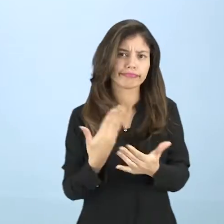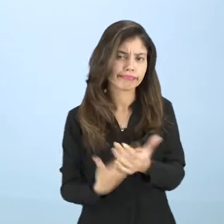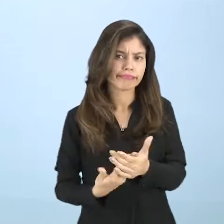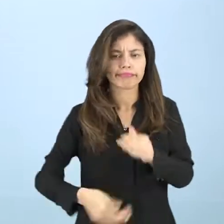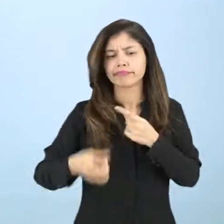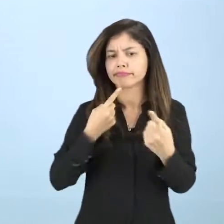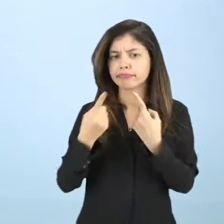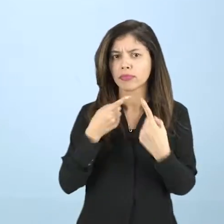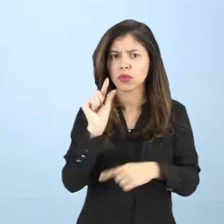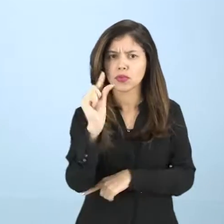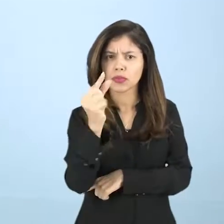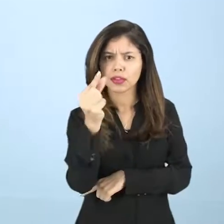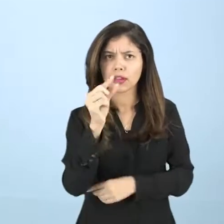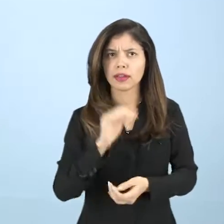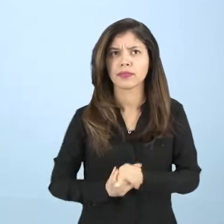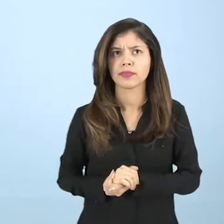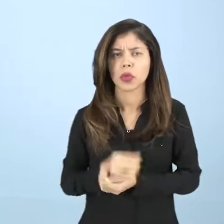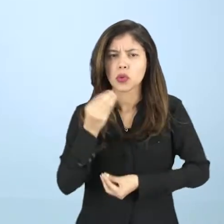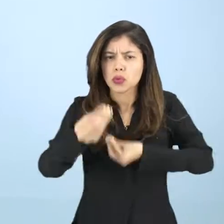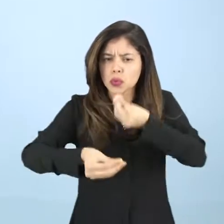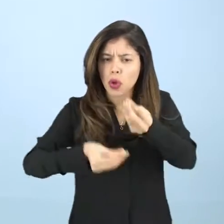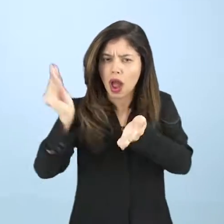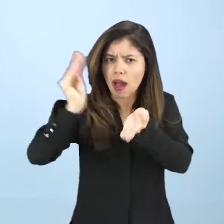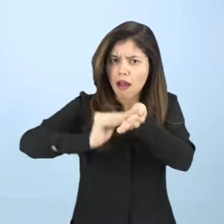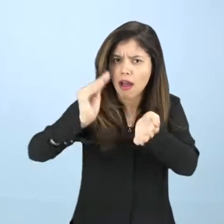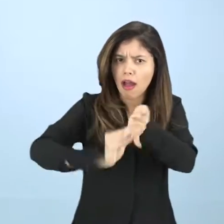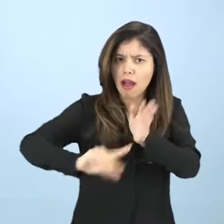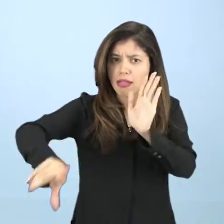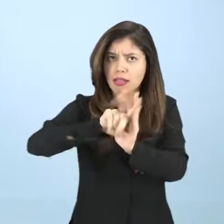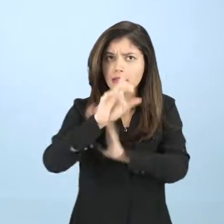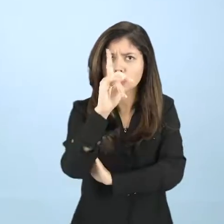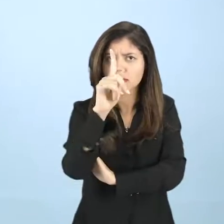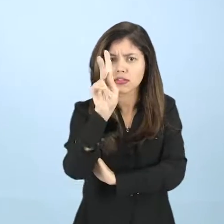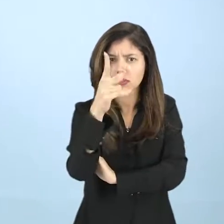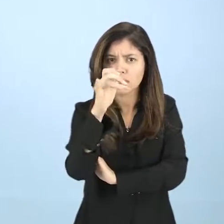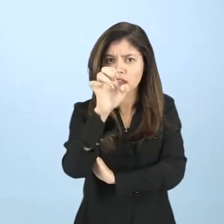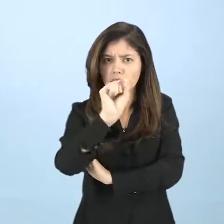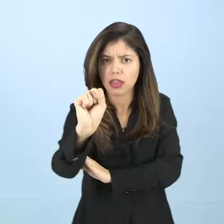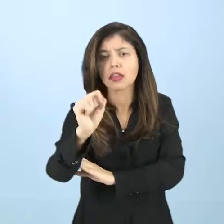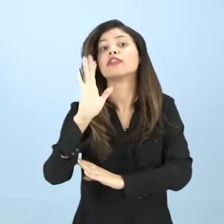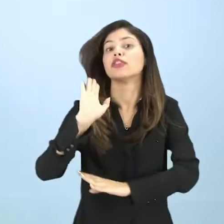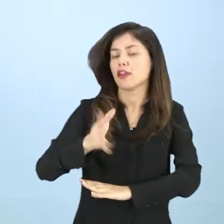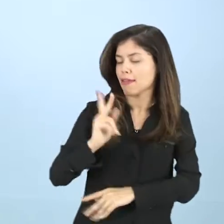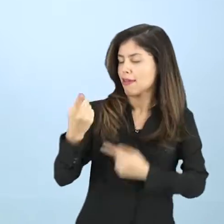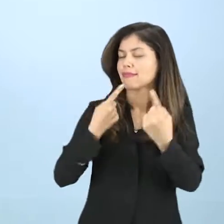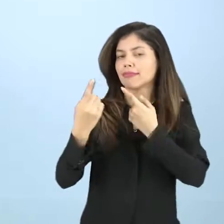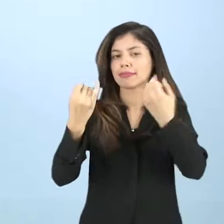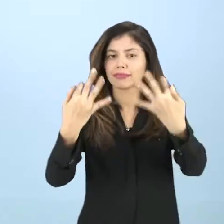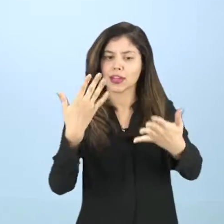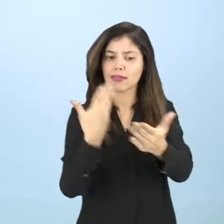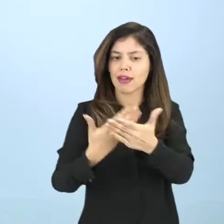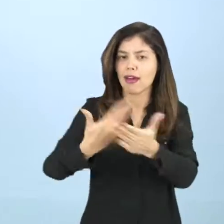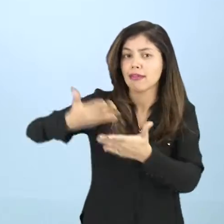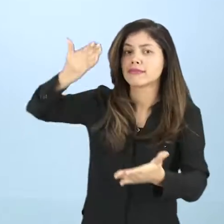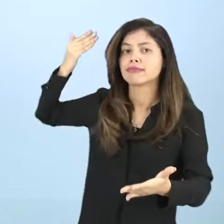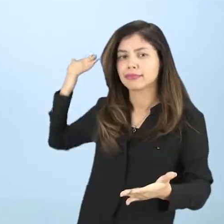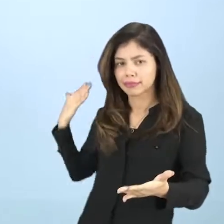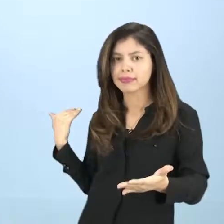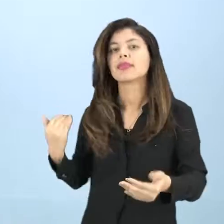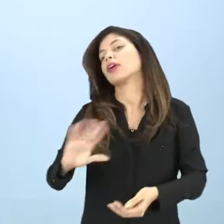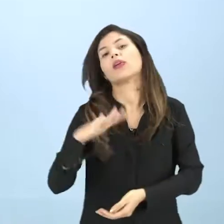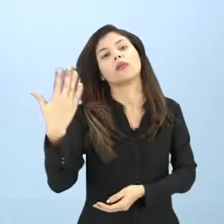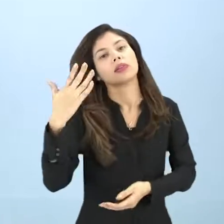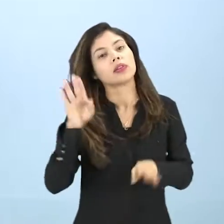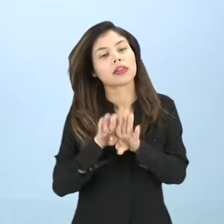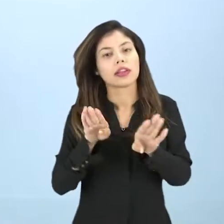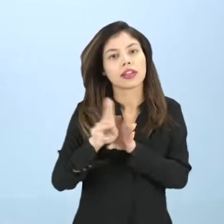nós iremos discutir um pouquinho sobre a aplicação da lei de Hess. A lei de Hess, nós já conversamos sobre ela na aula anterior, quando